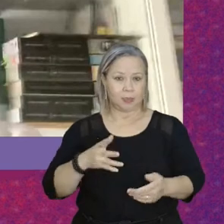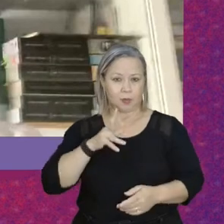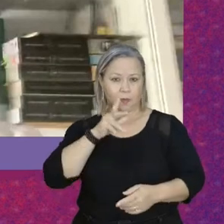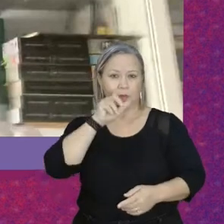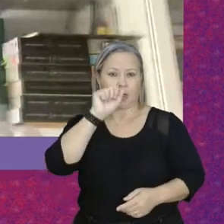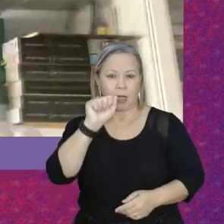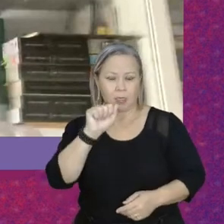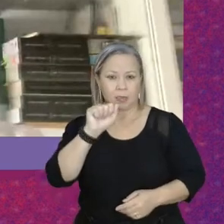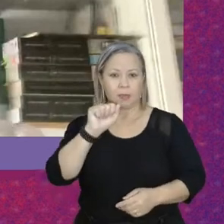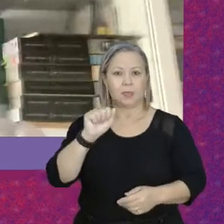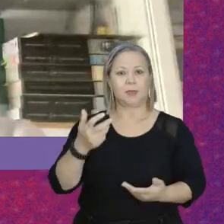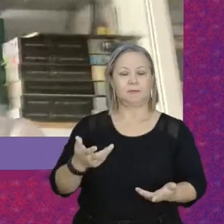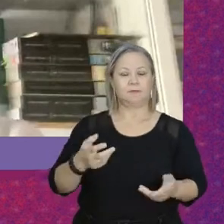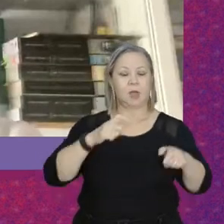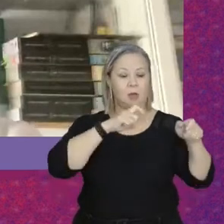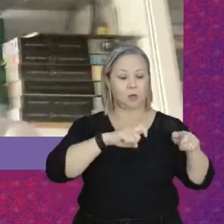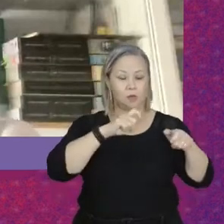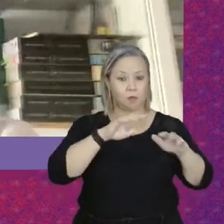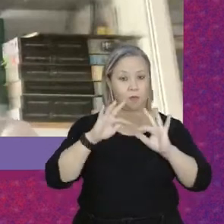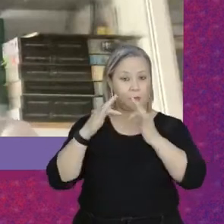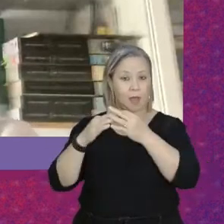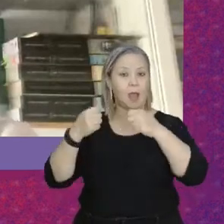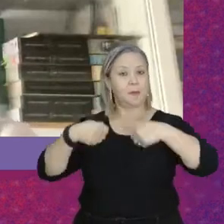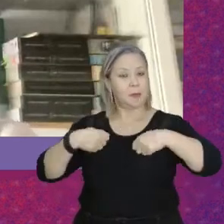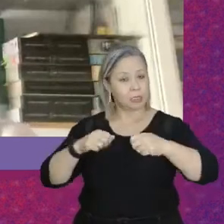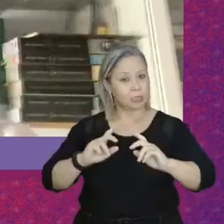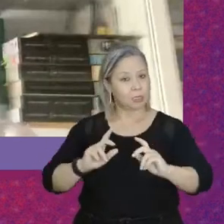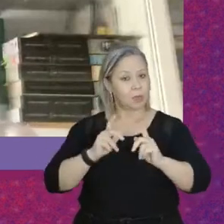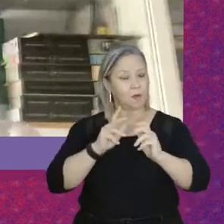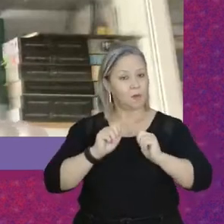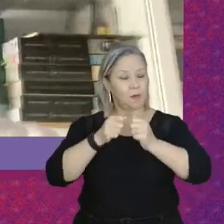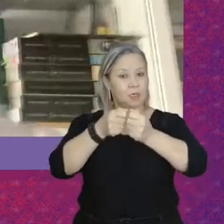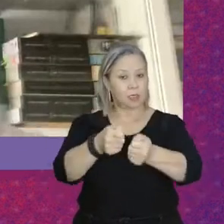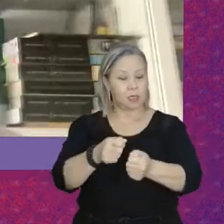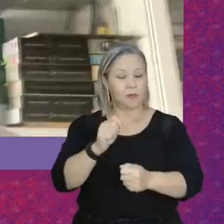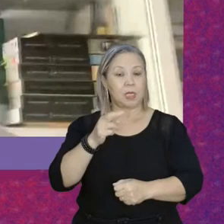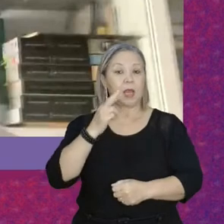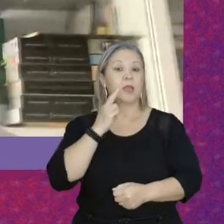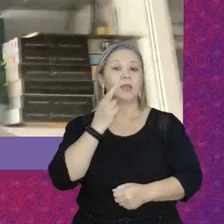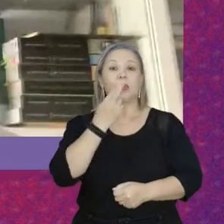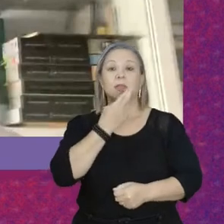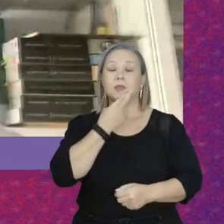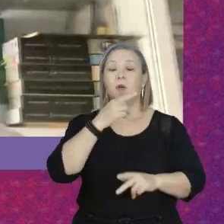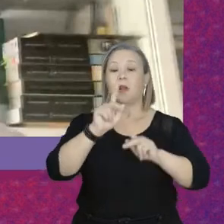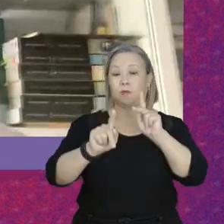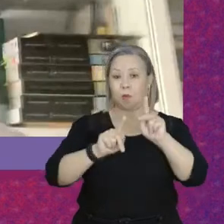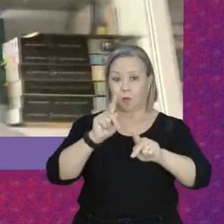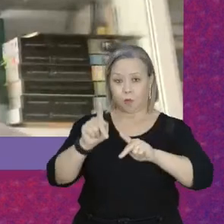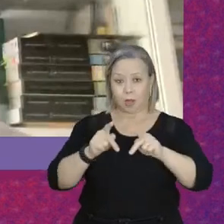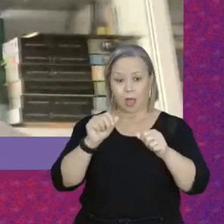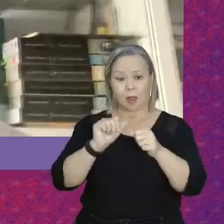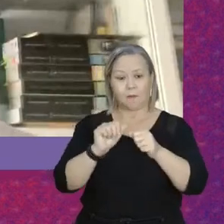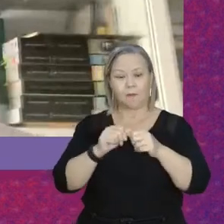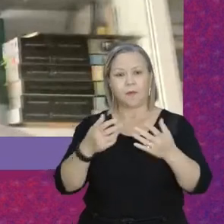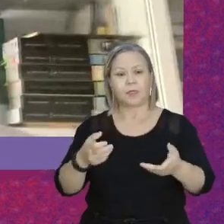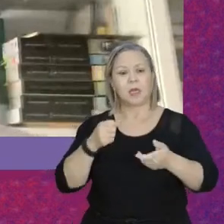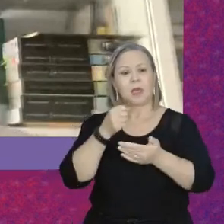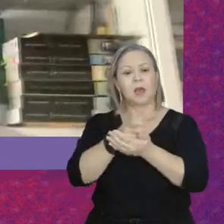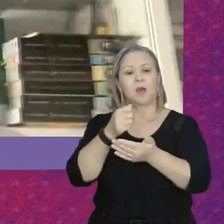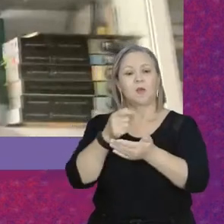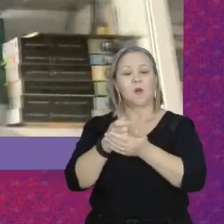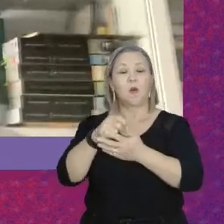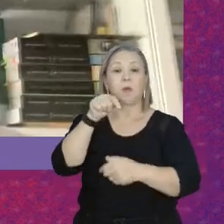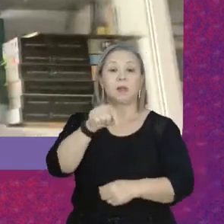agricultura familiar, fazendo com que estes restaurantes populares fizessem suas compras